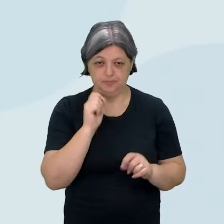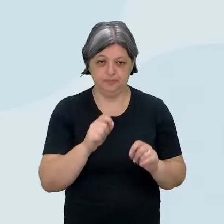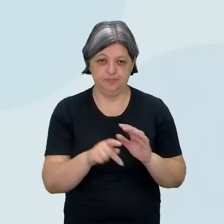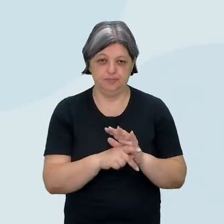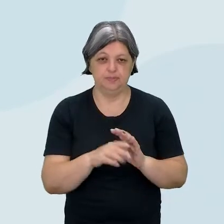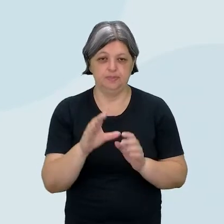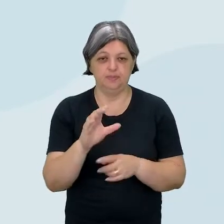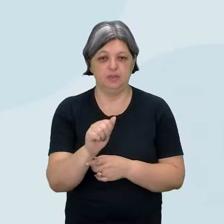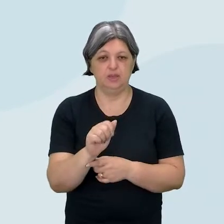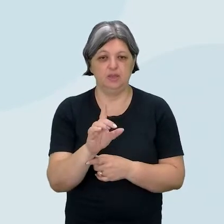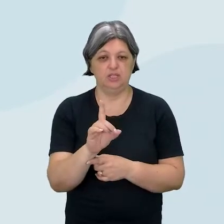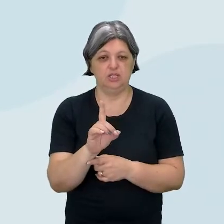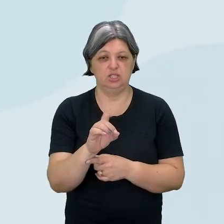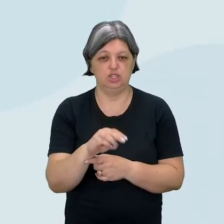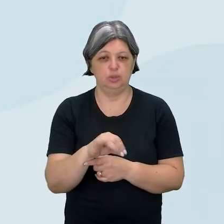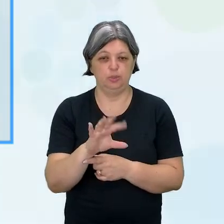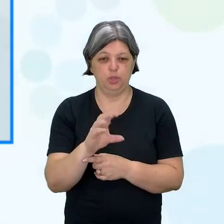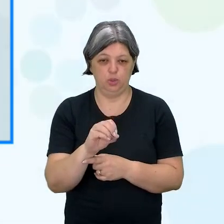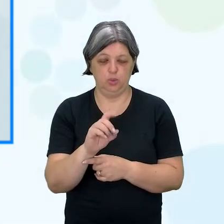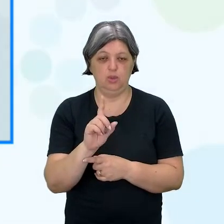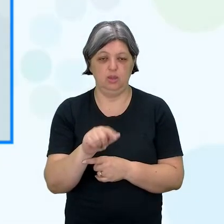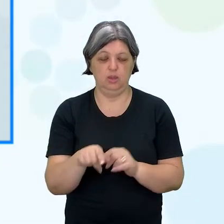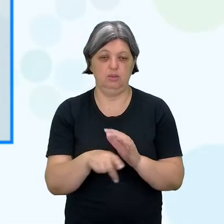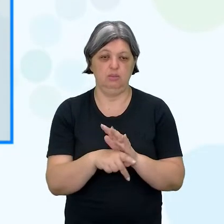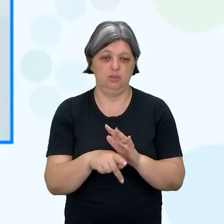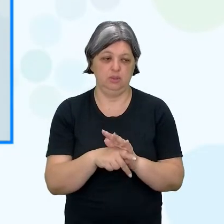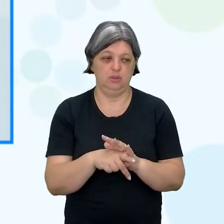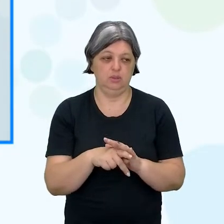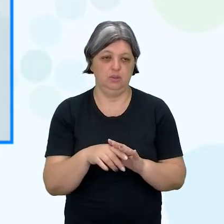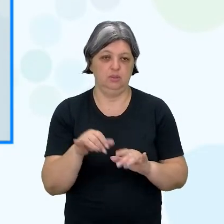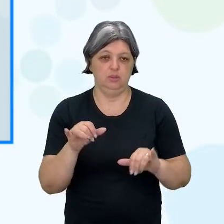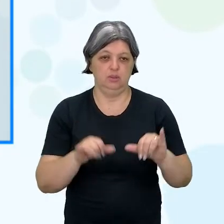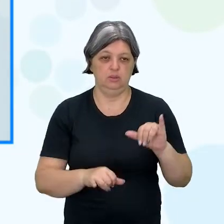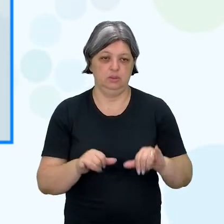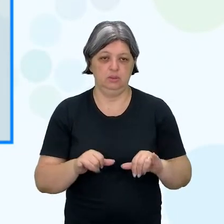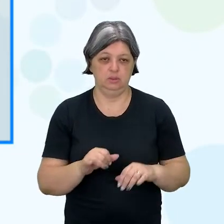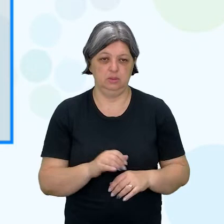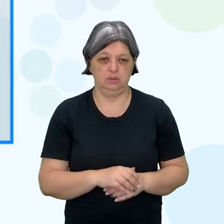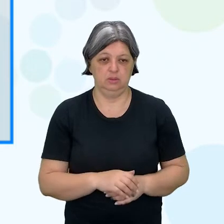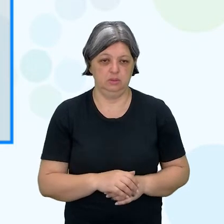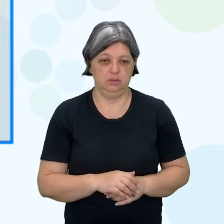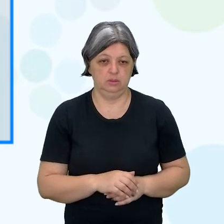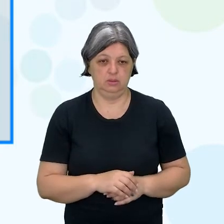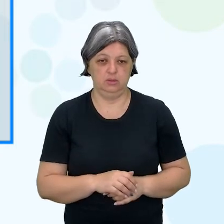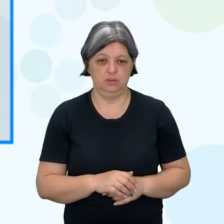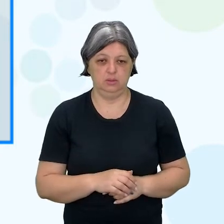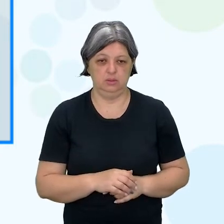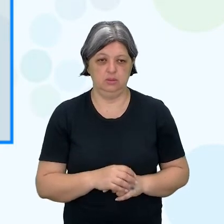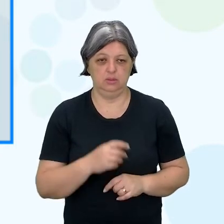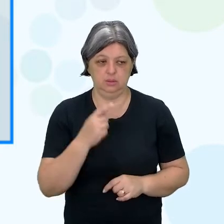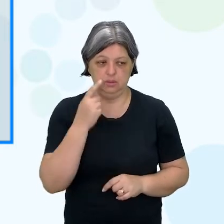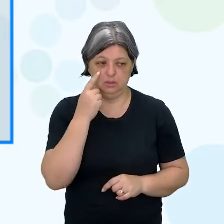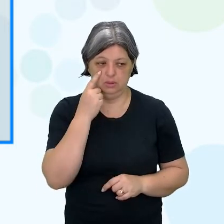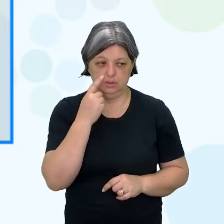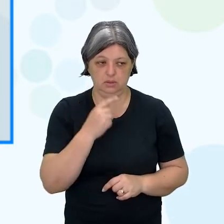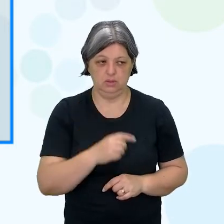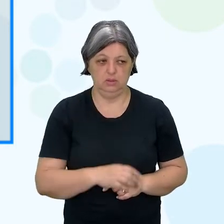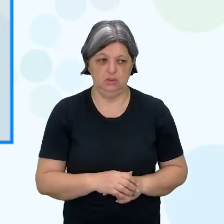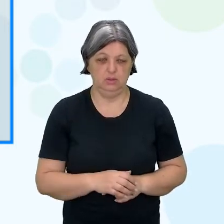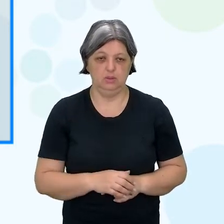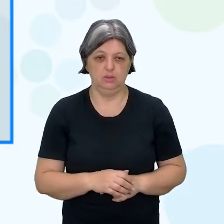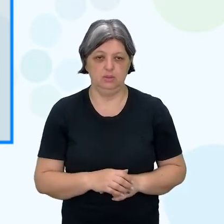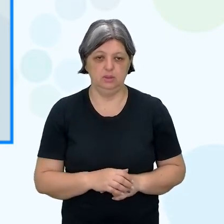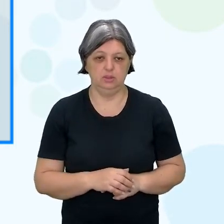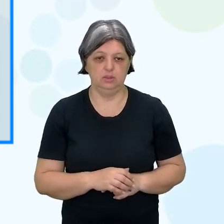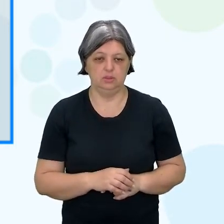é um metal tóxico muito presente no organismo, principalmente presente em pilhas e baterias, que quando descartados